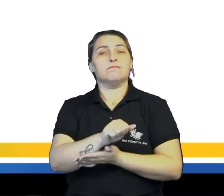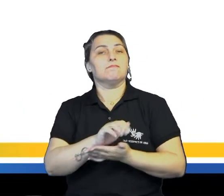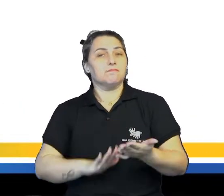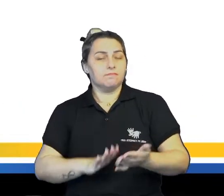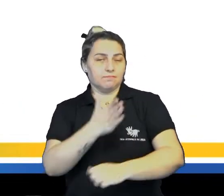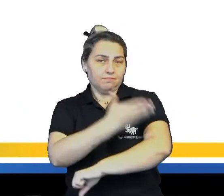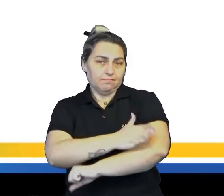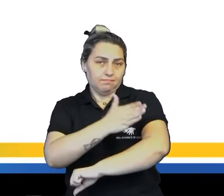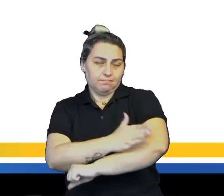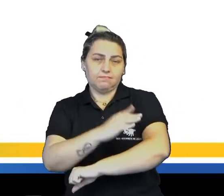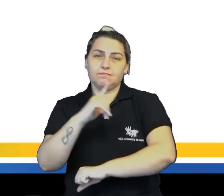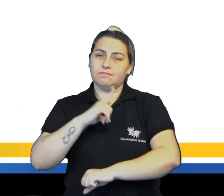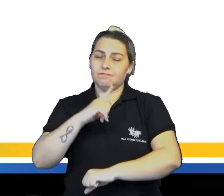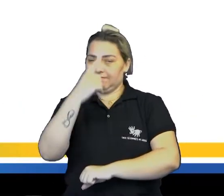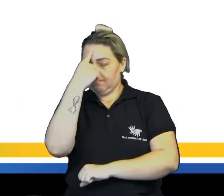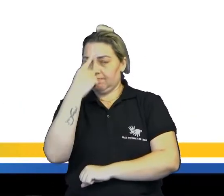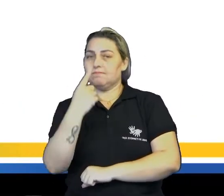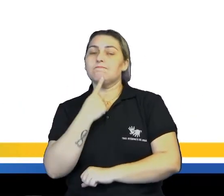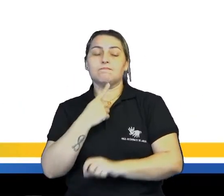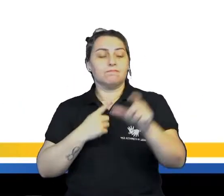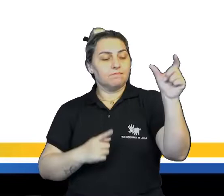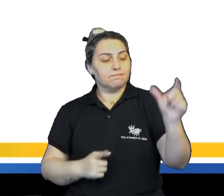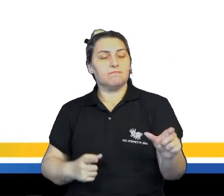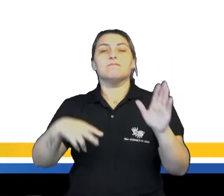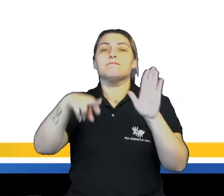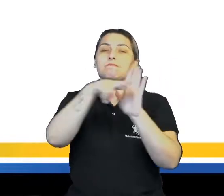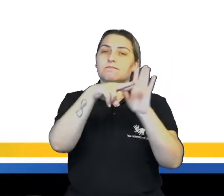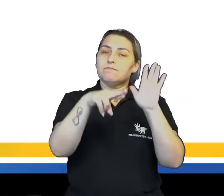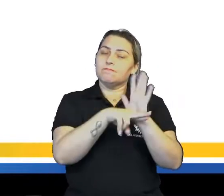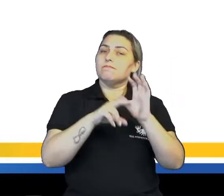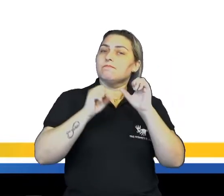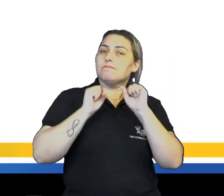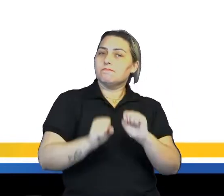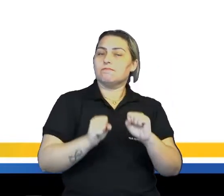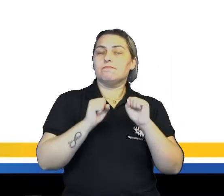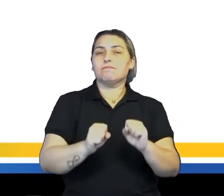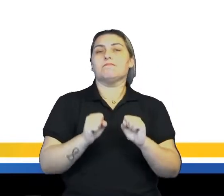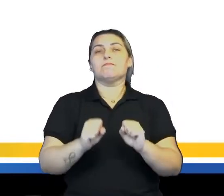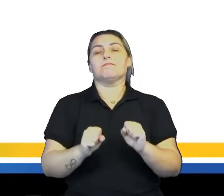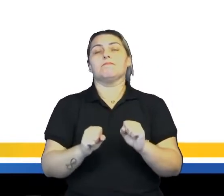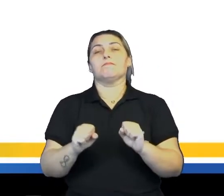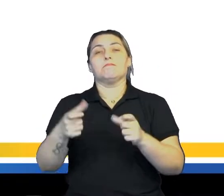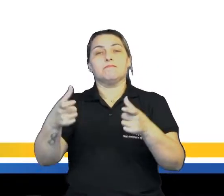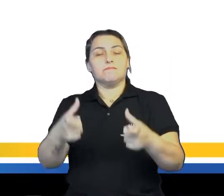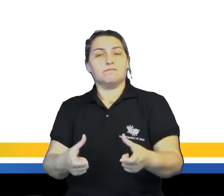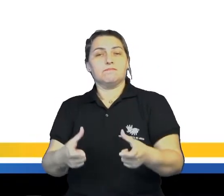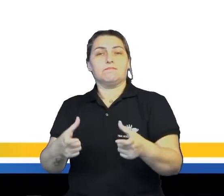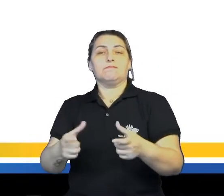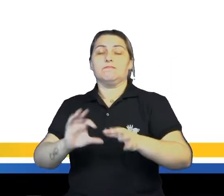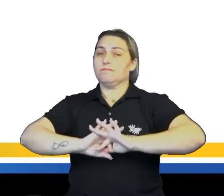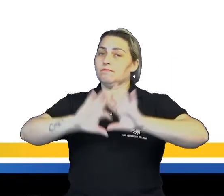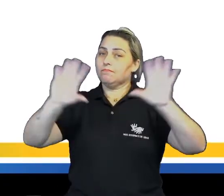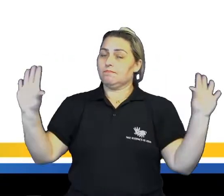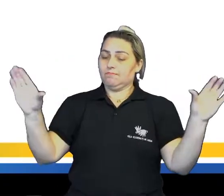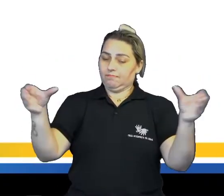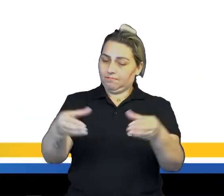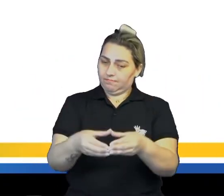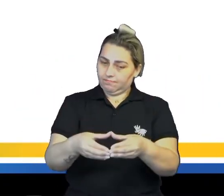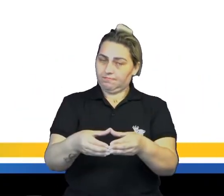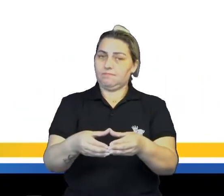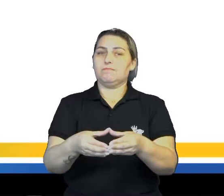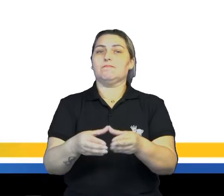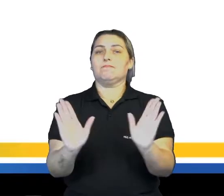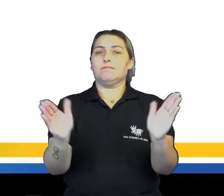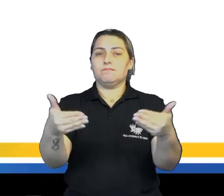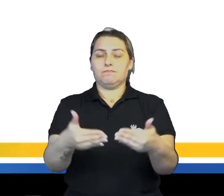atividade em que existe a figura do jogador e regras que podem ser para ambientes restritos ou livres. São categorias de